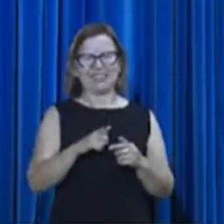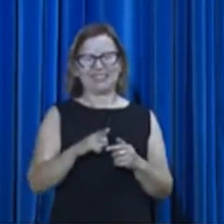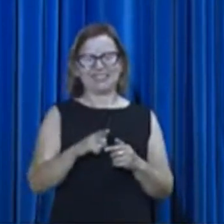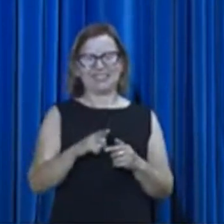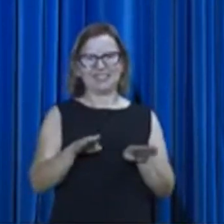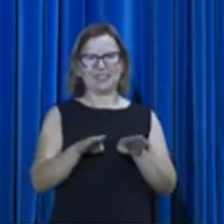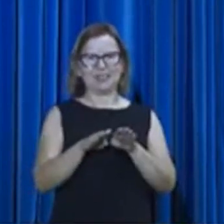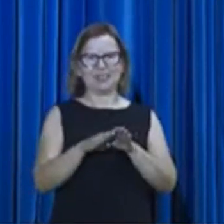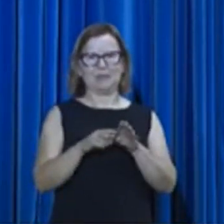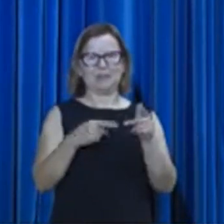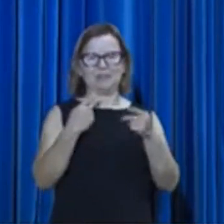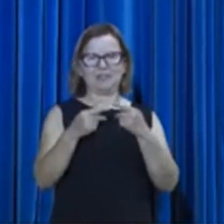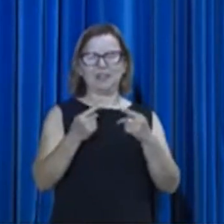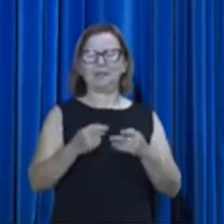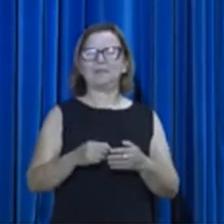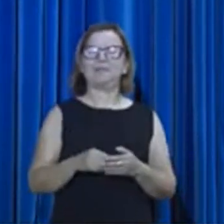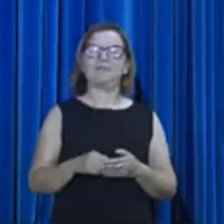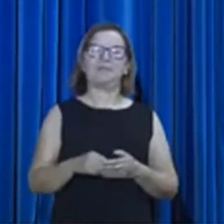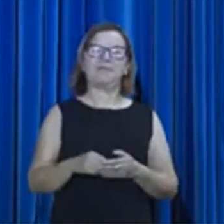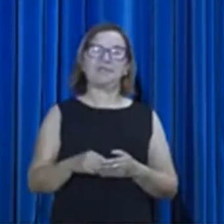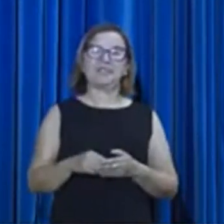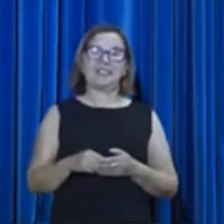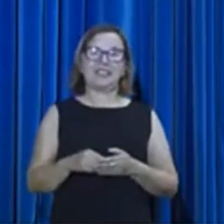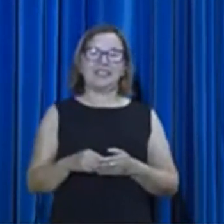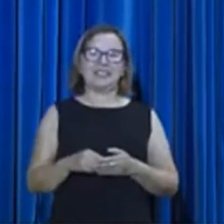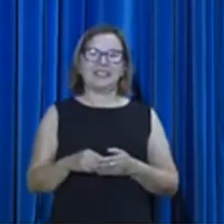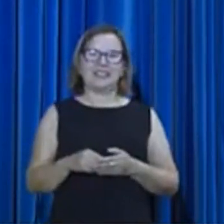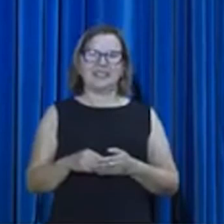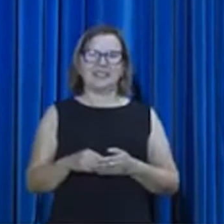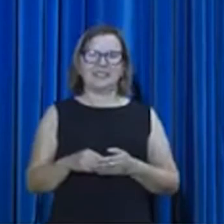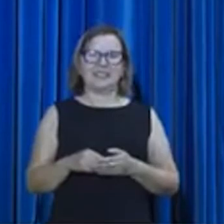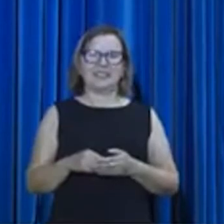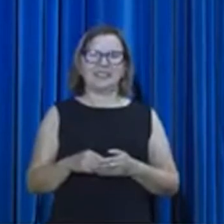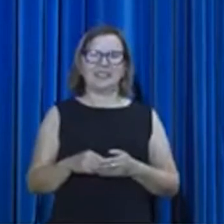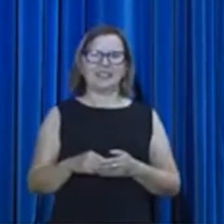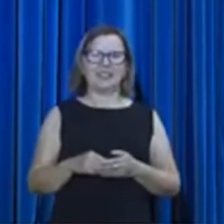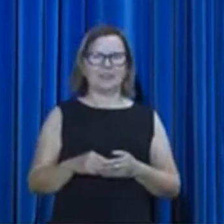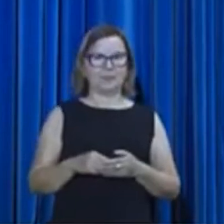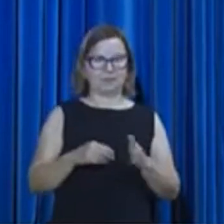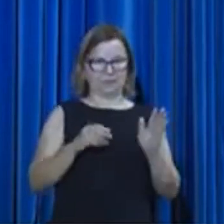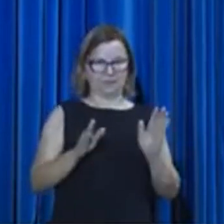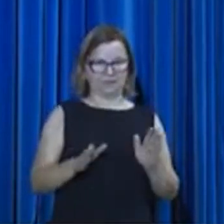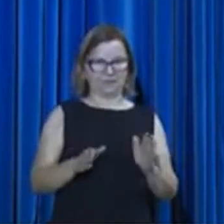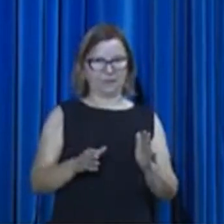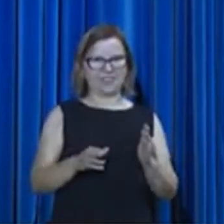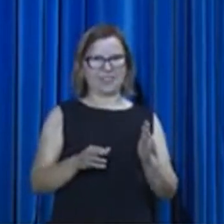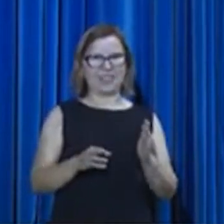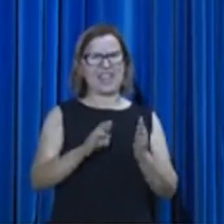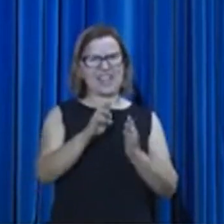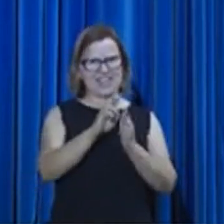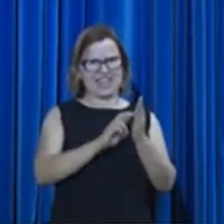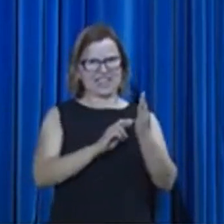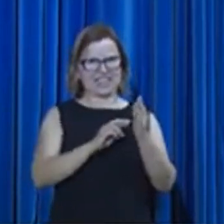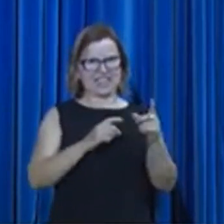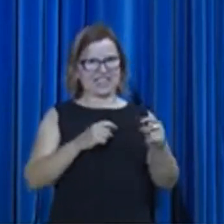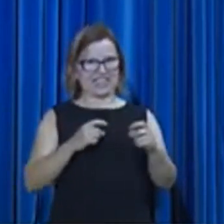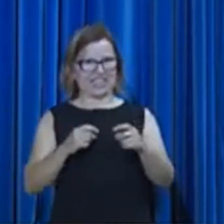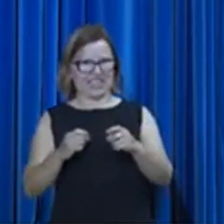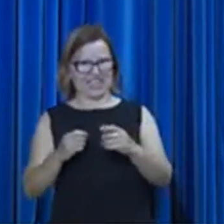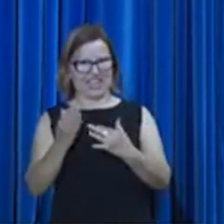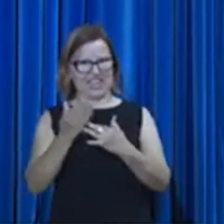Esse quadro é propriamente ilustrado nas regras de guerra entre os romanos, citado por